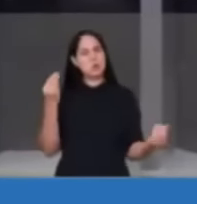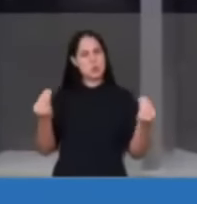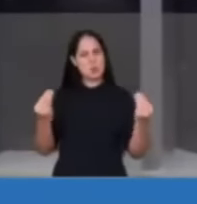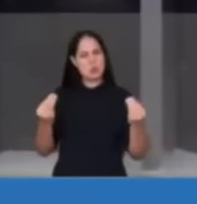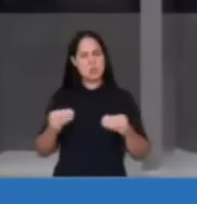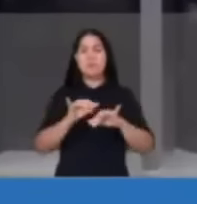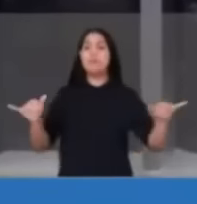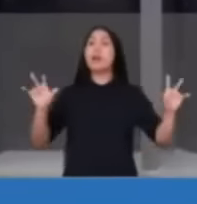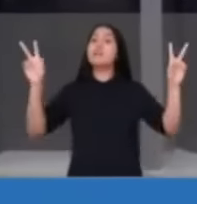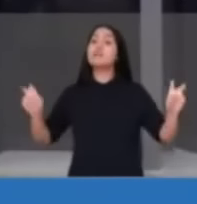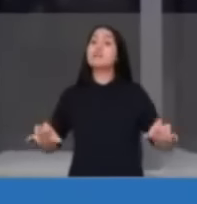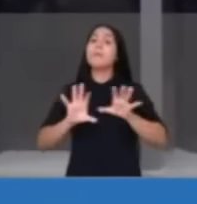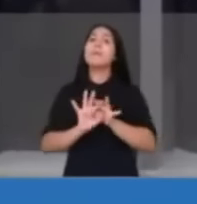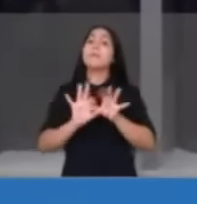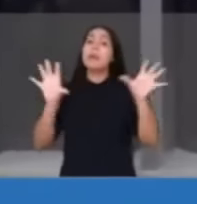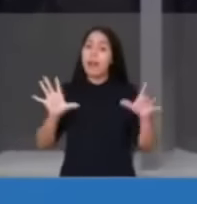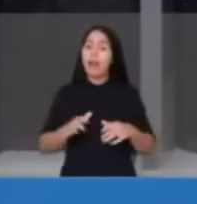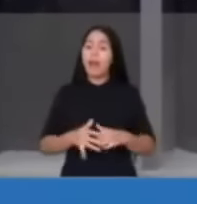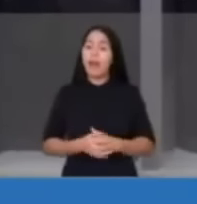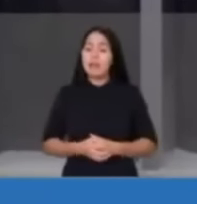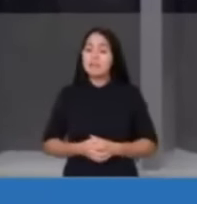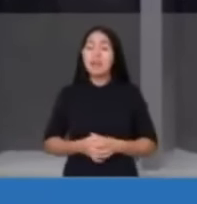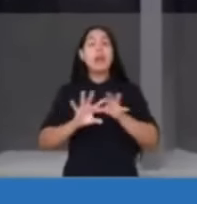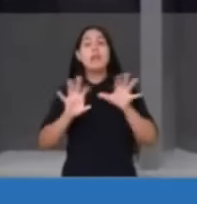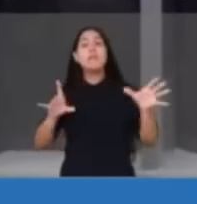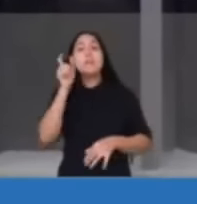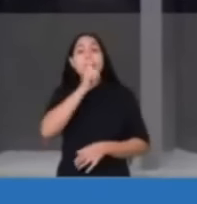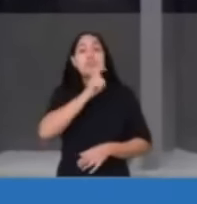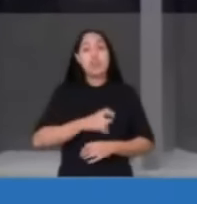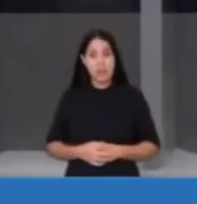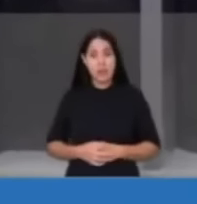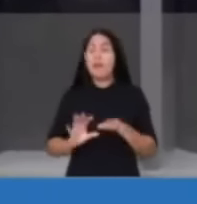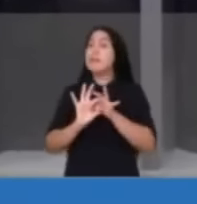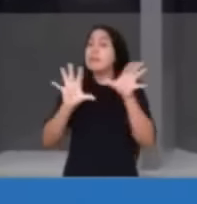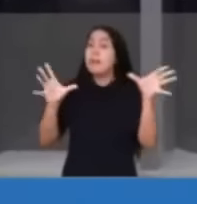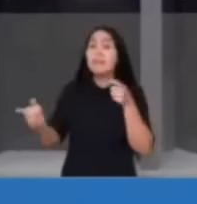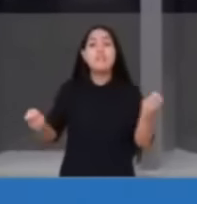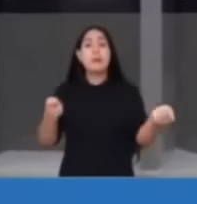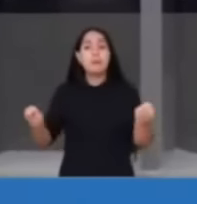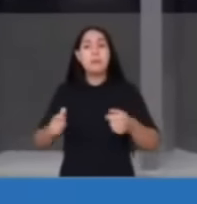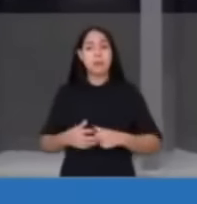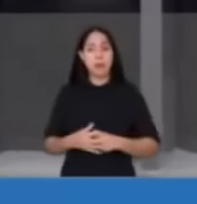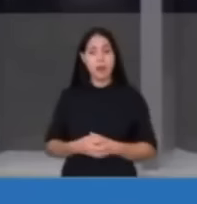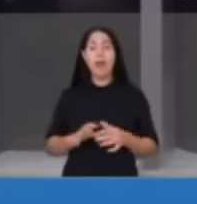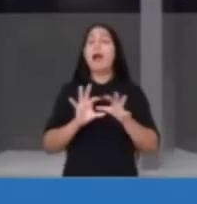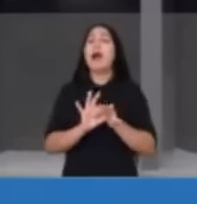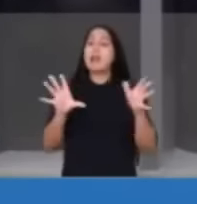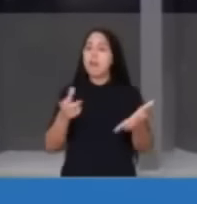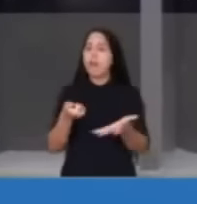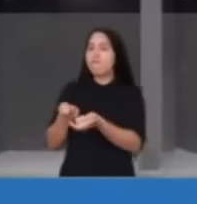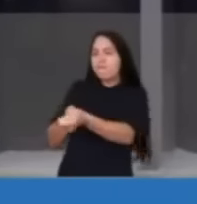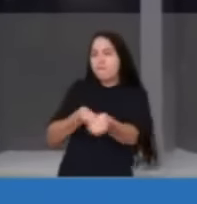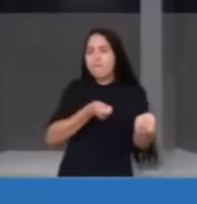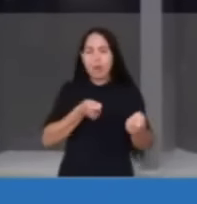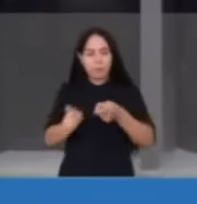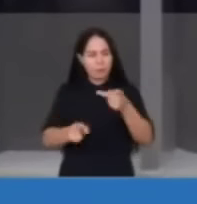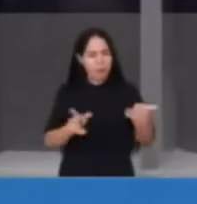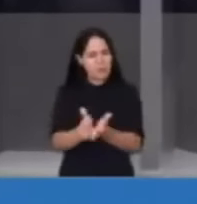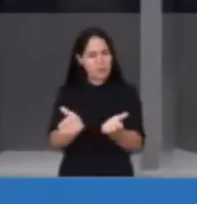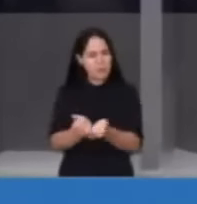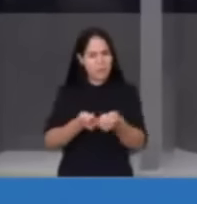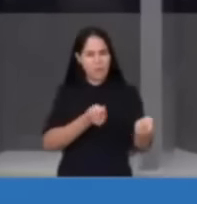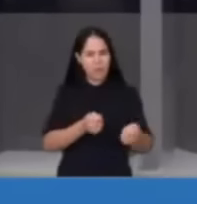Presidente a liberdade para mentir a liberdade para manipular a liberdade para enganar os pobres eu vou dizer mais esse